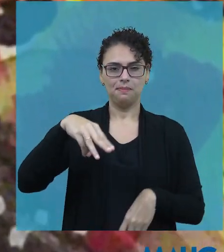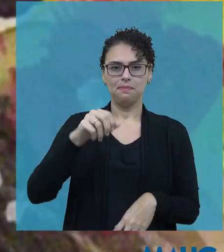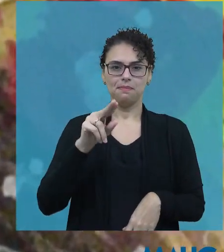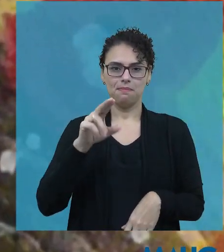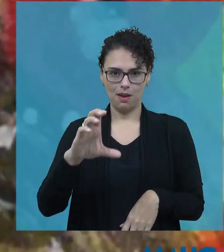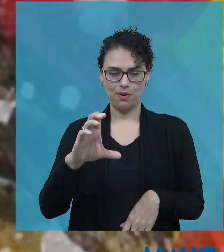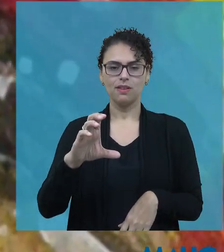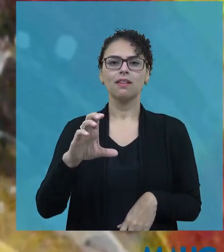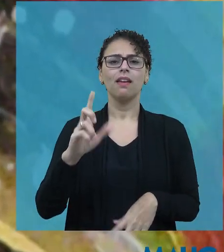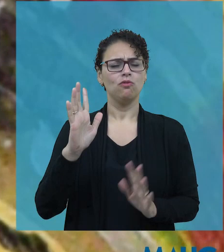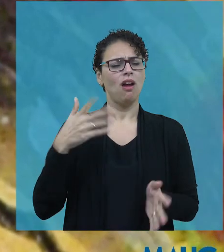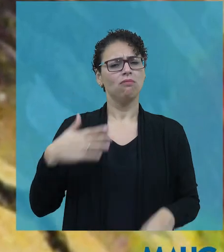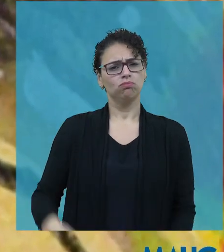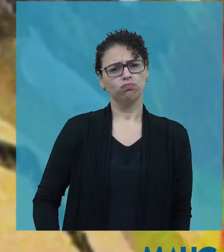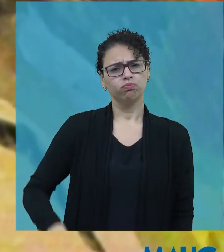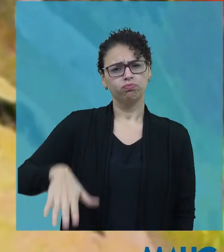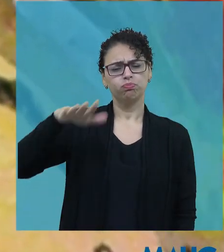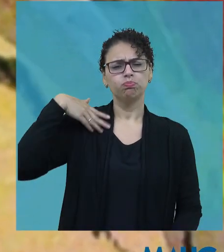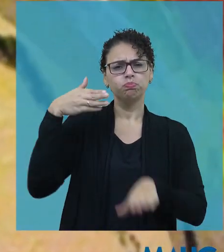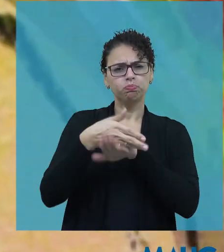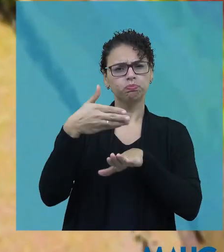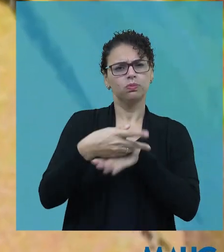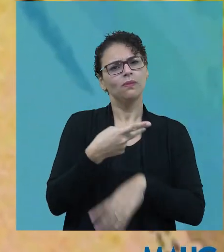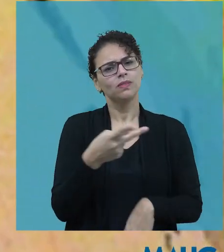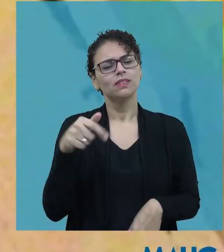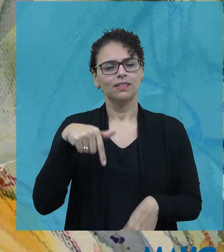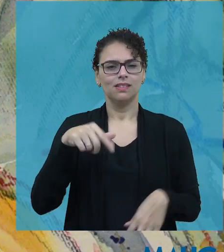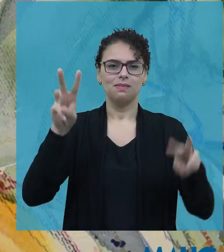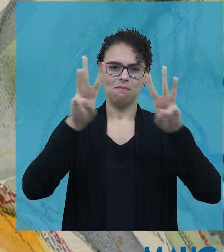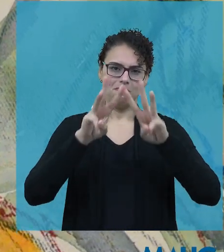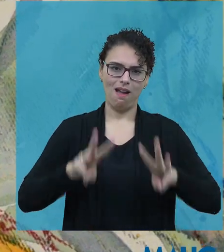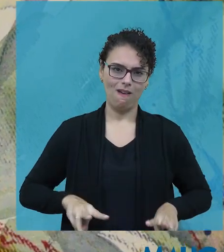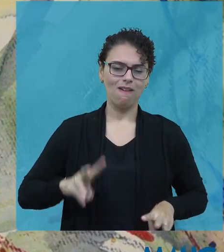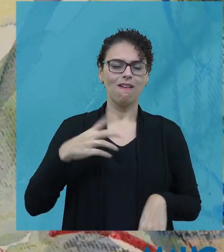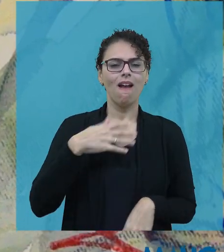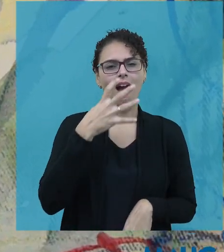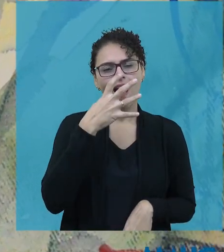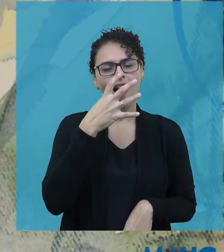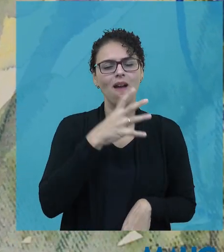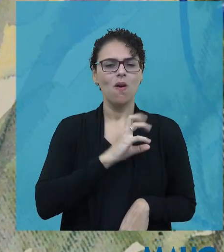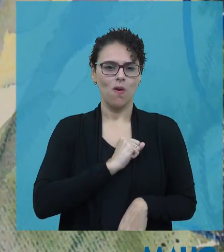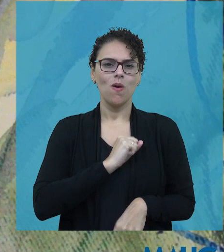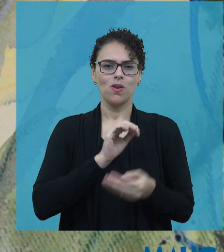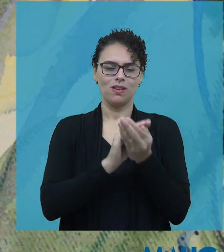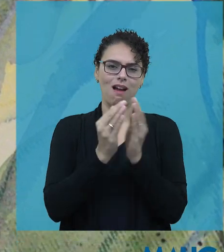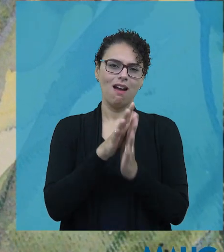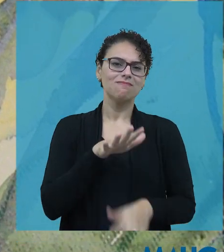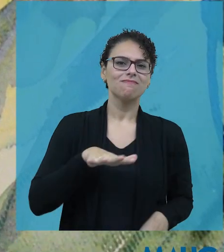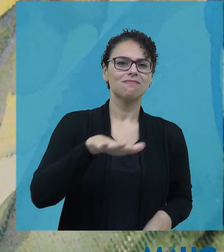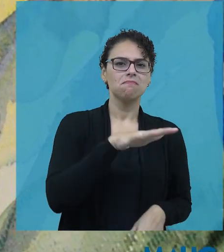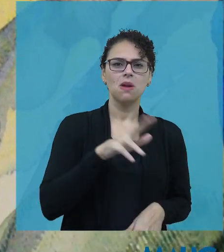no MAUC, porque desde pequena eu frequento o MAUC como admiradora